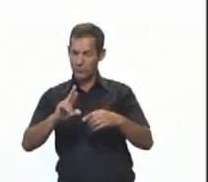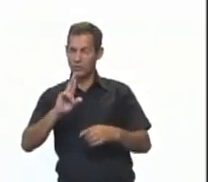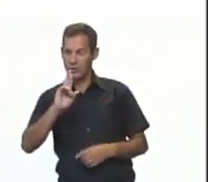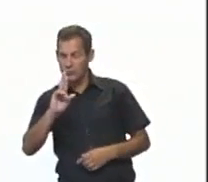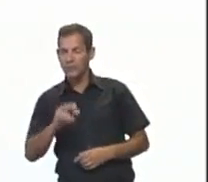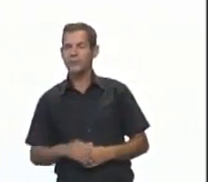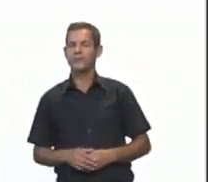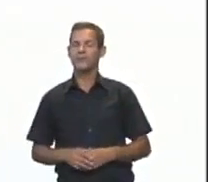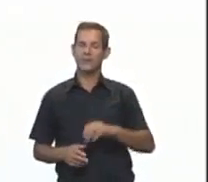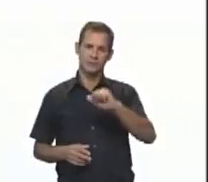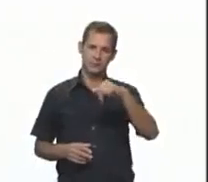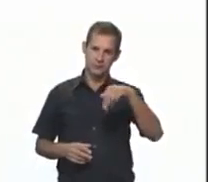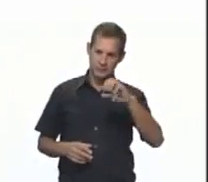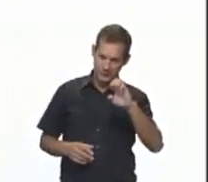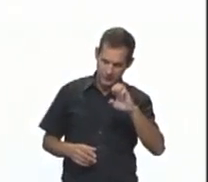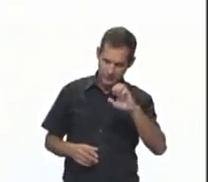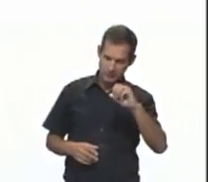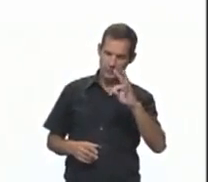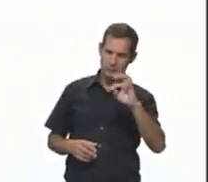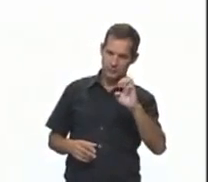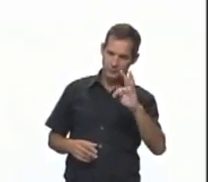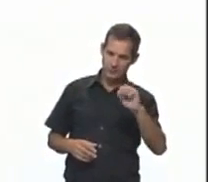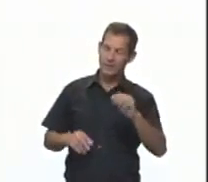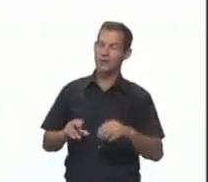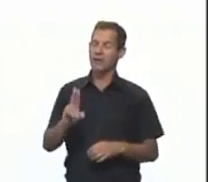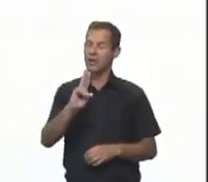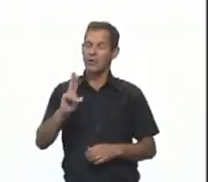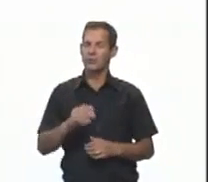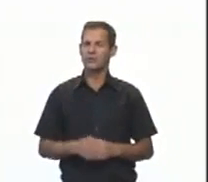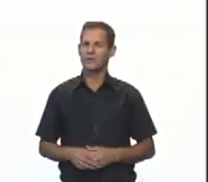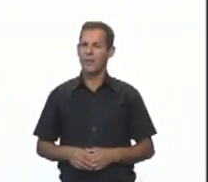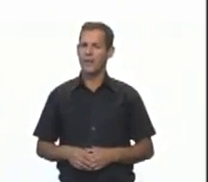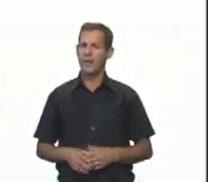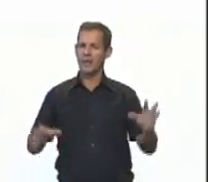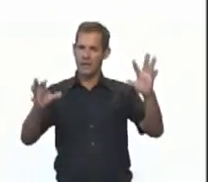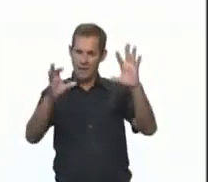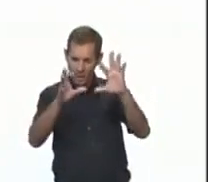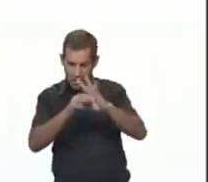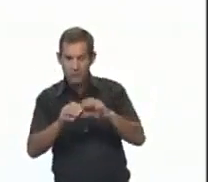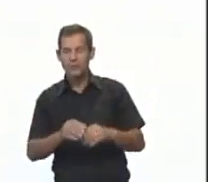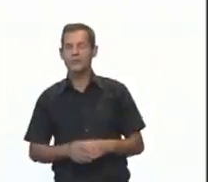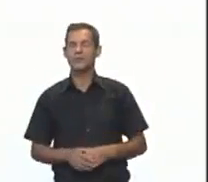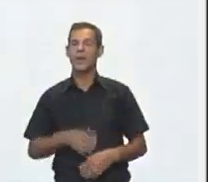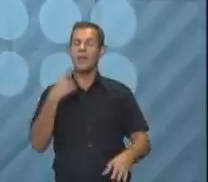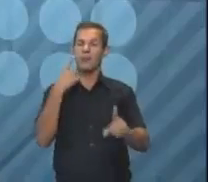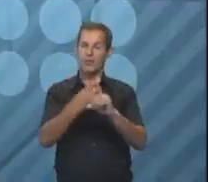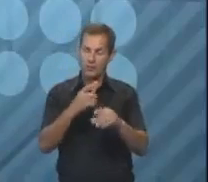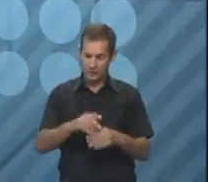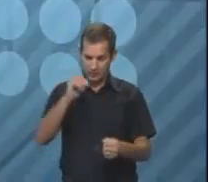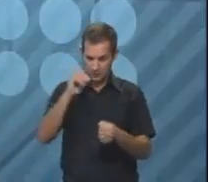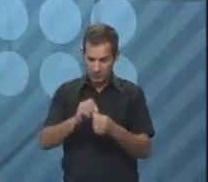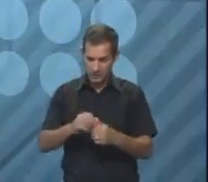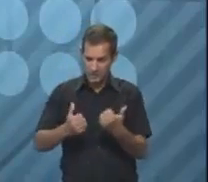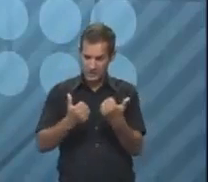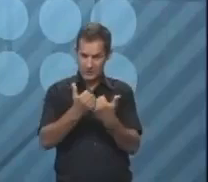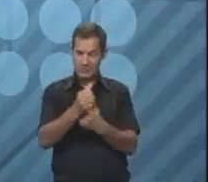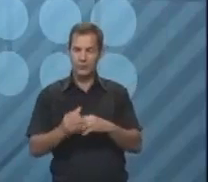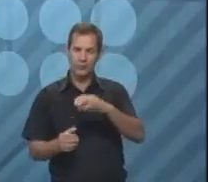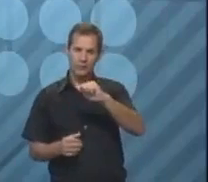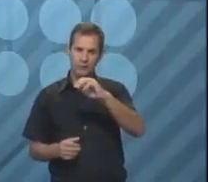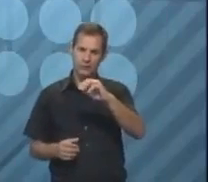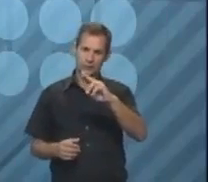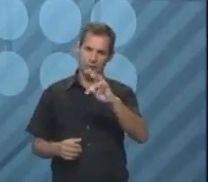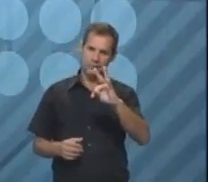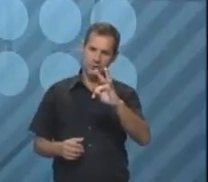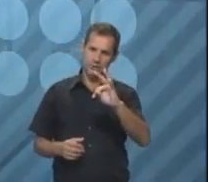r seno θ. Então, a gente utiliza essas relações para encontrar, para fazer a mudança